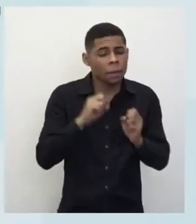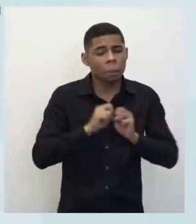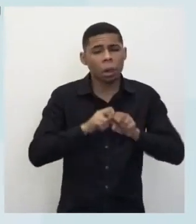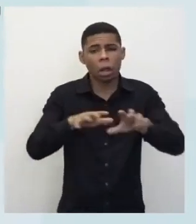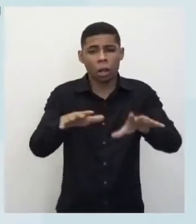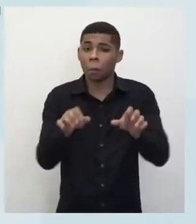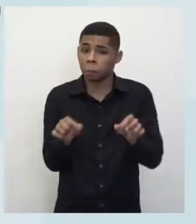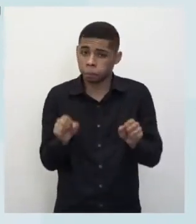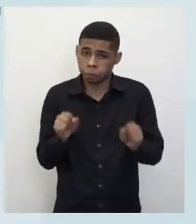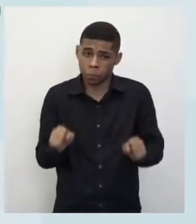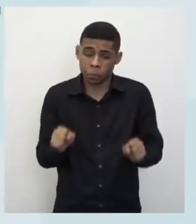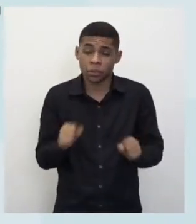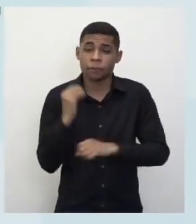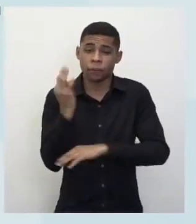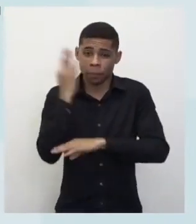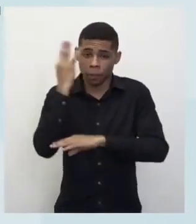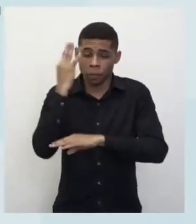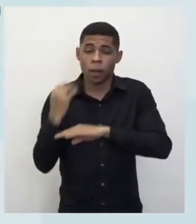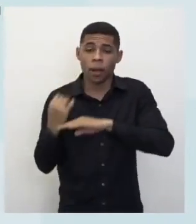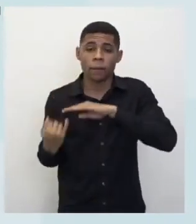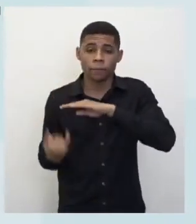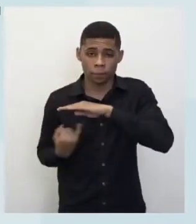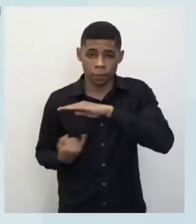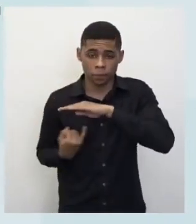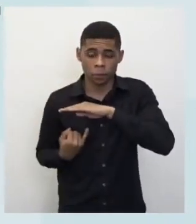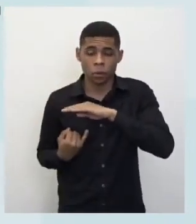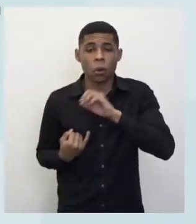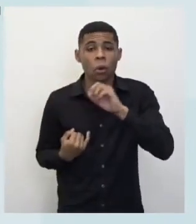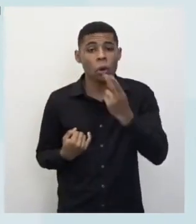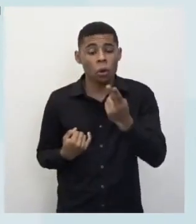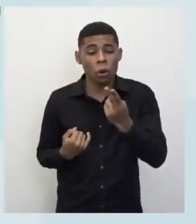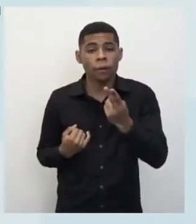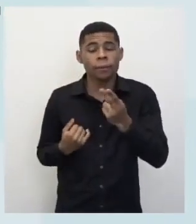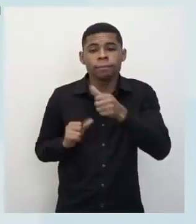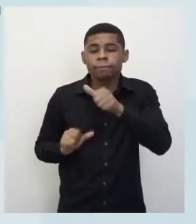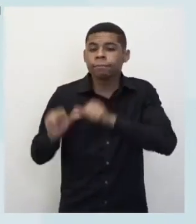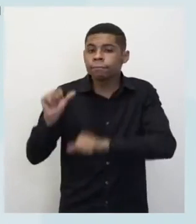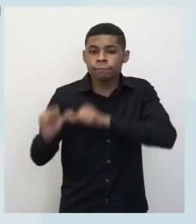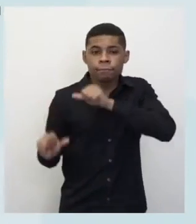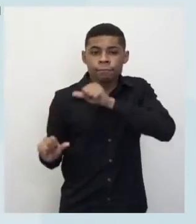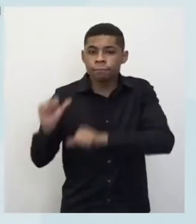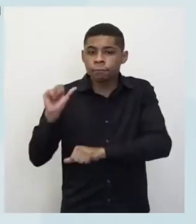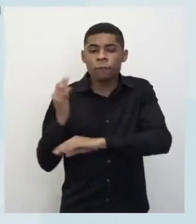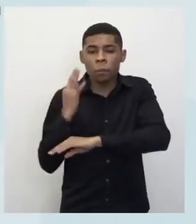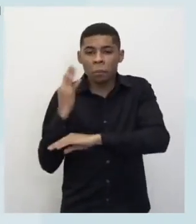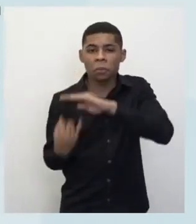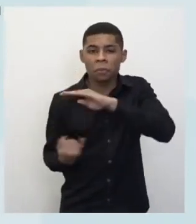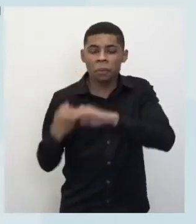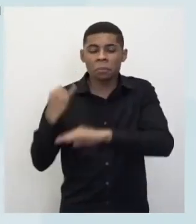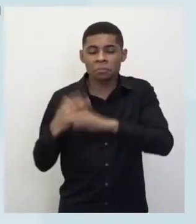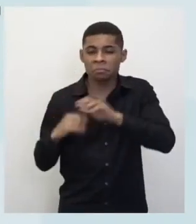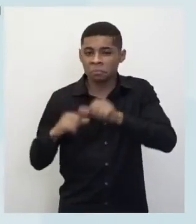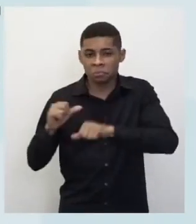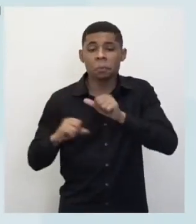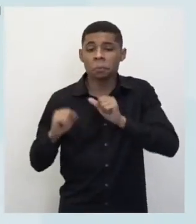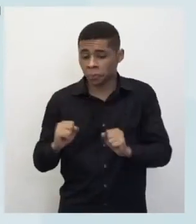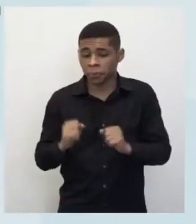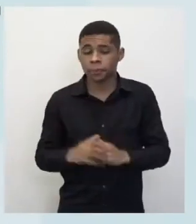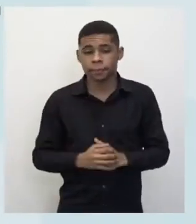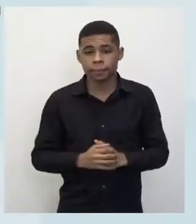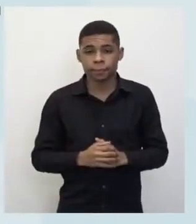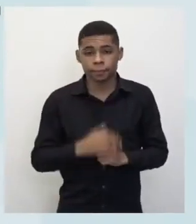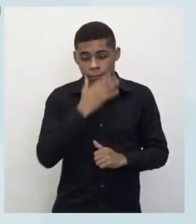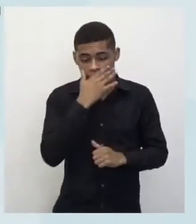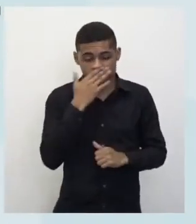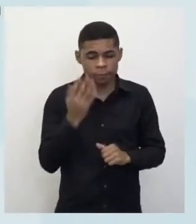ela pode ser formal, informal ou alternar-se no mesmo texto. Com base